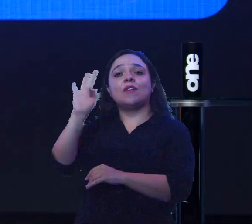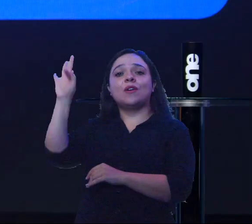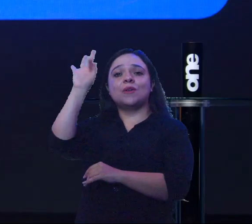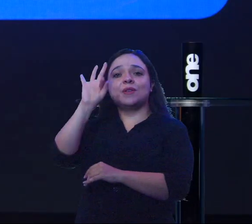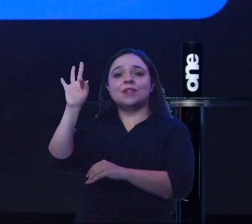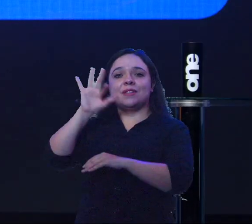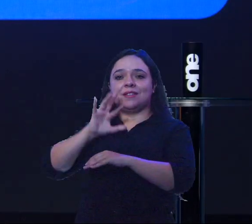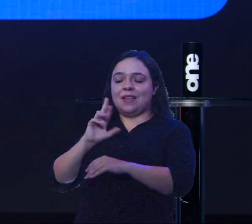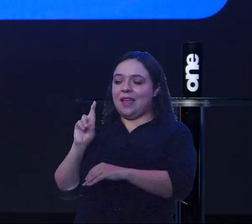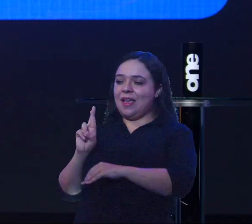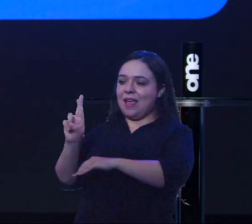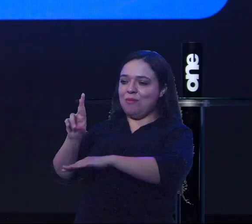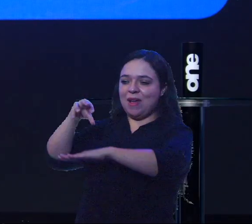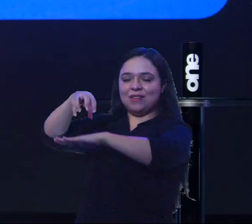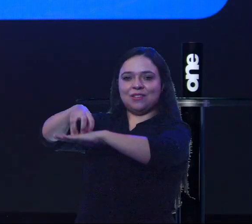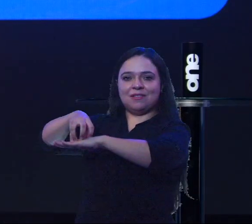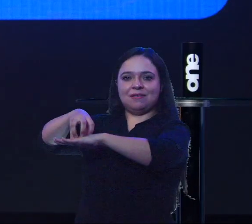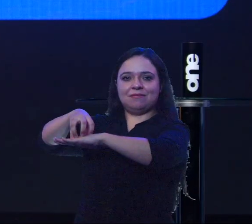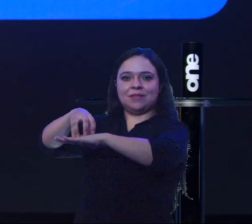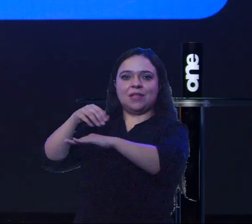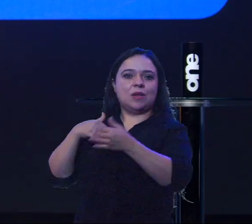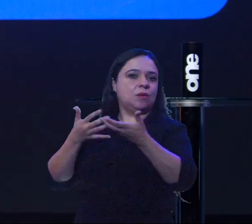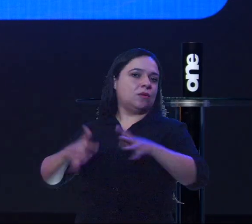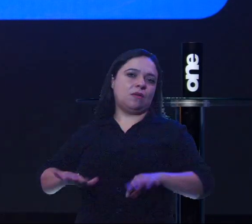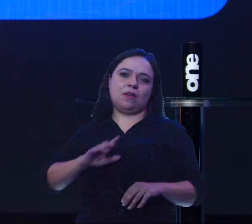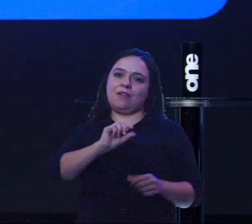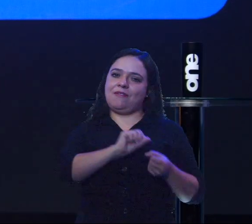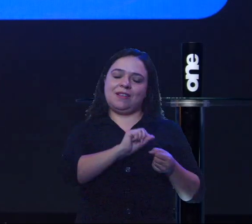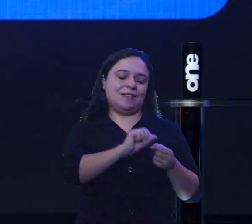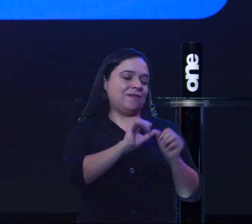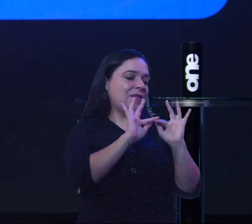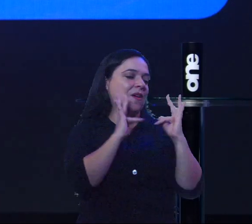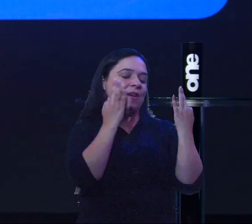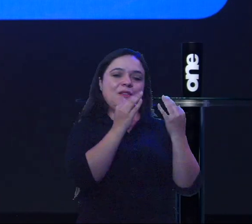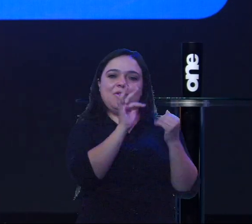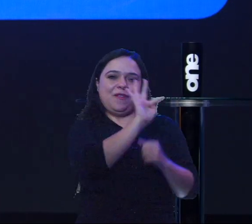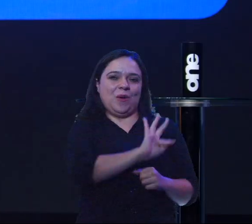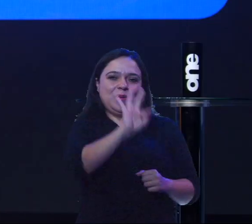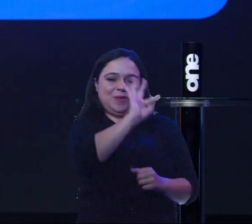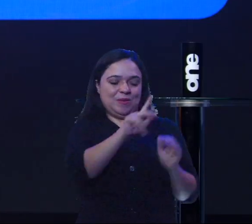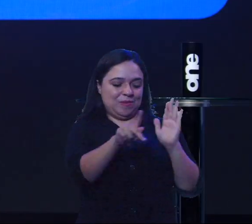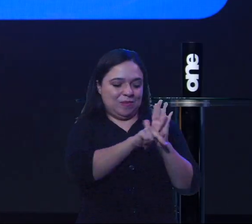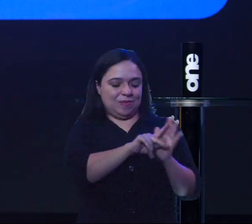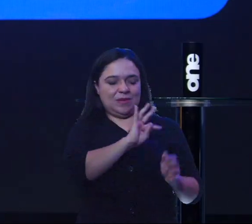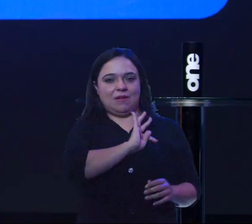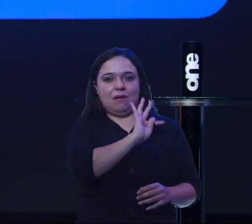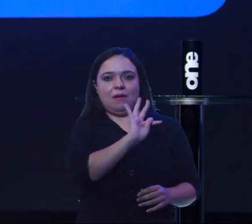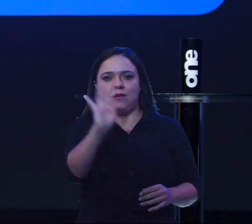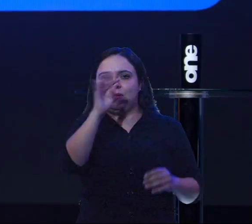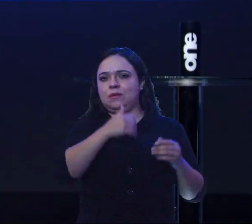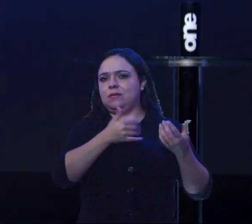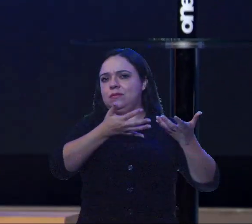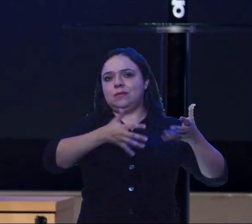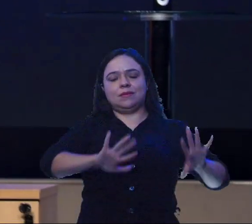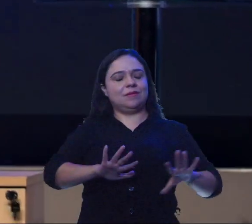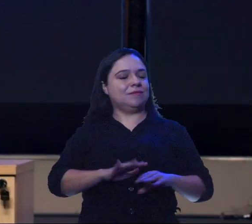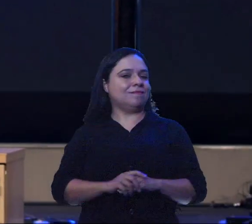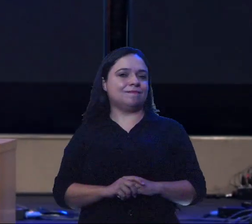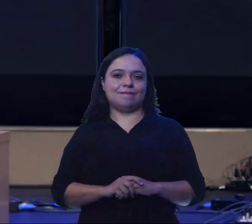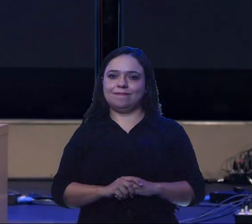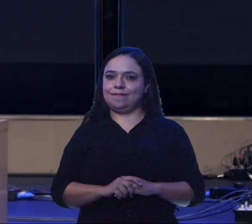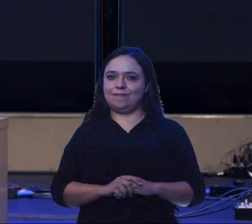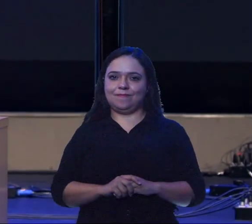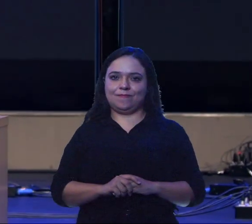meu próprio, porque o que eu mais queria era ir para o seminário, para cumprir o propósito que Deus tinha para a minha vida. Mas esse é um sonho que eu guardei na gaveta por muito